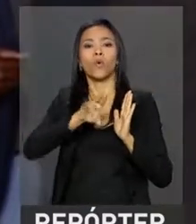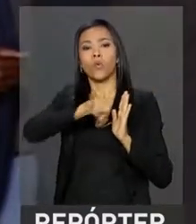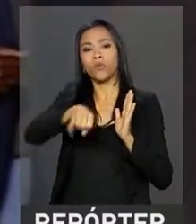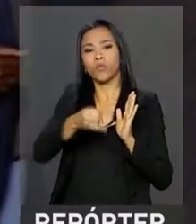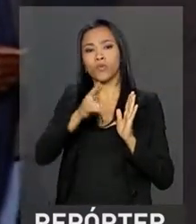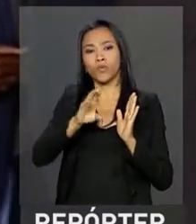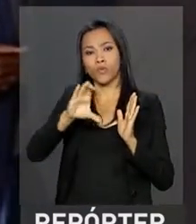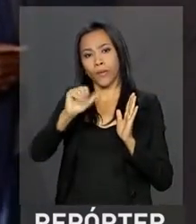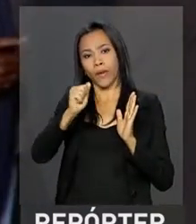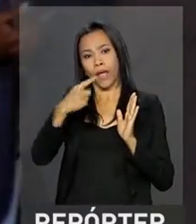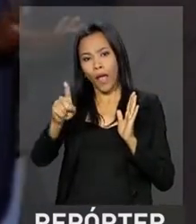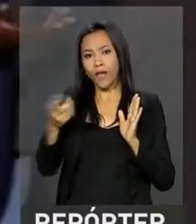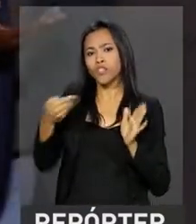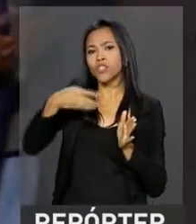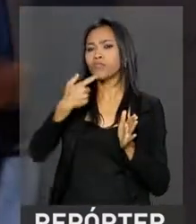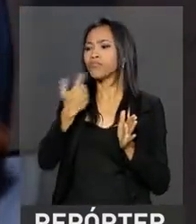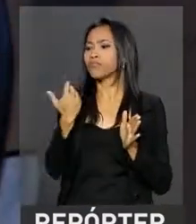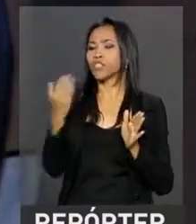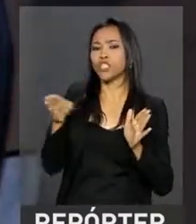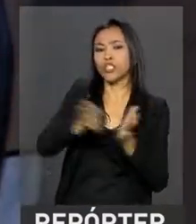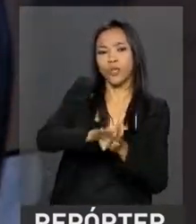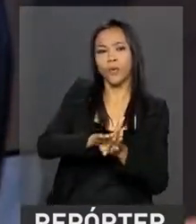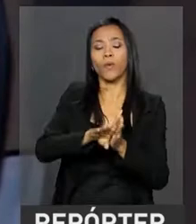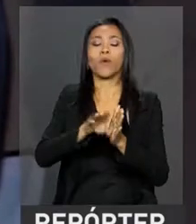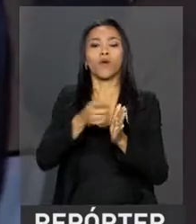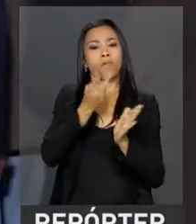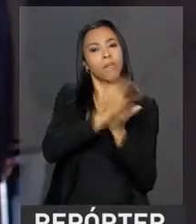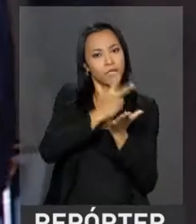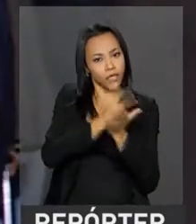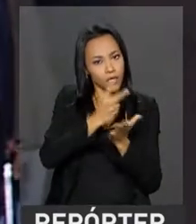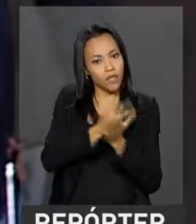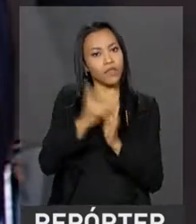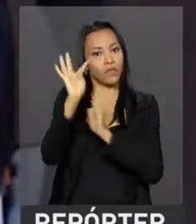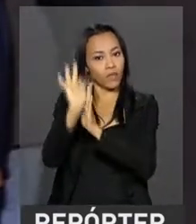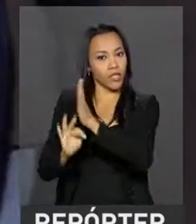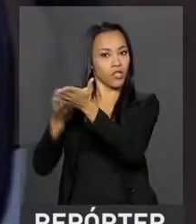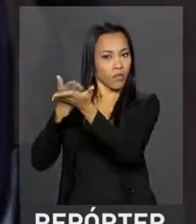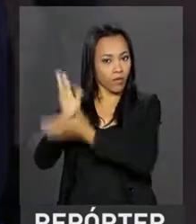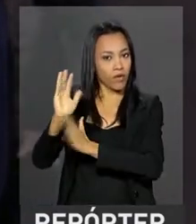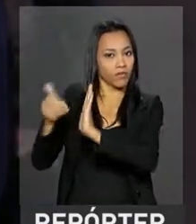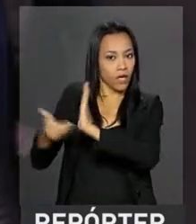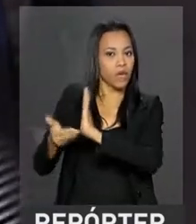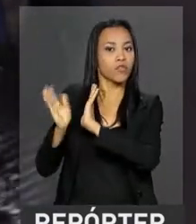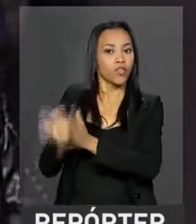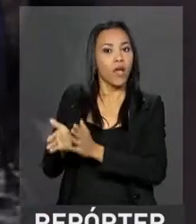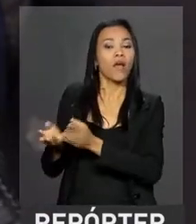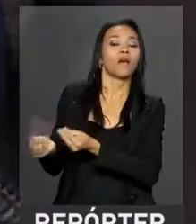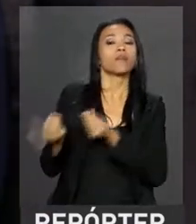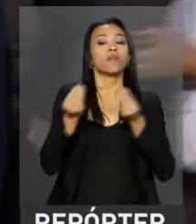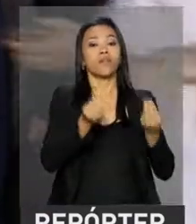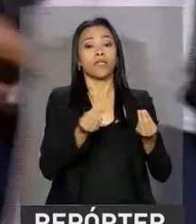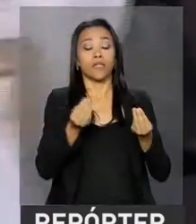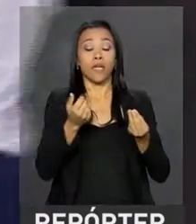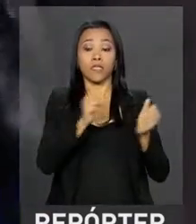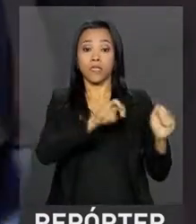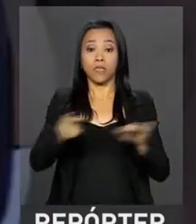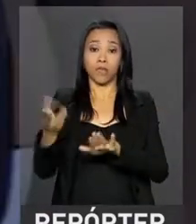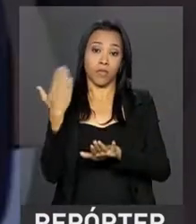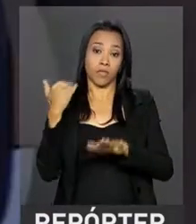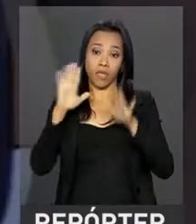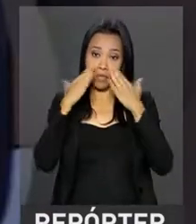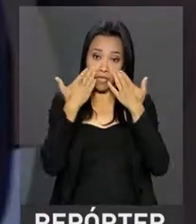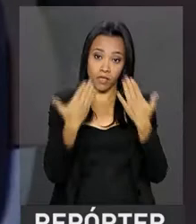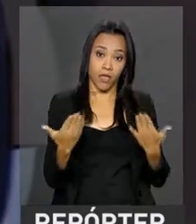que chegou agora há pouco aqui à comissão e que manteve o texto aprovado na Câmara dos Deputados, foi apresentado na semana passada. E nessa